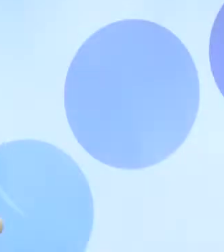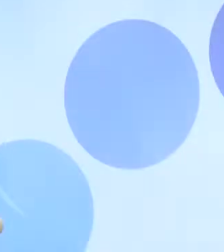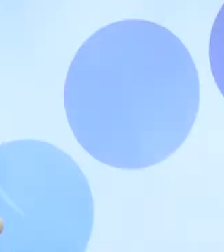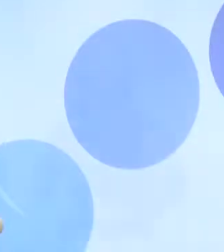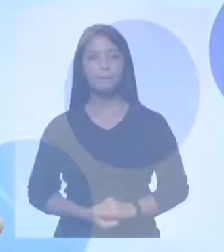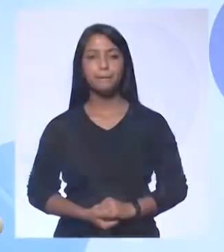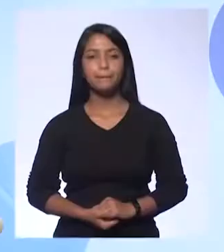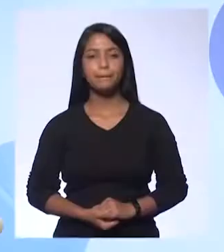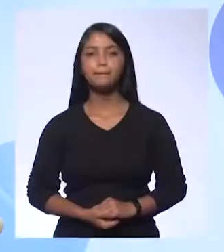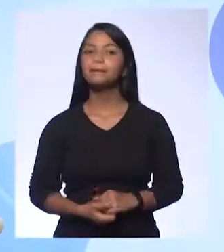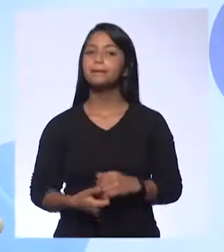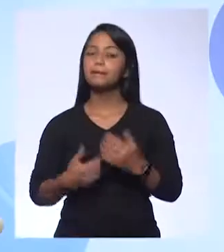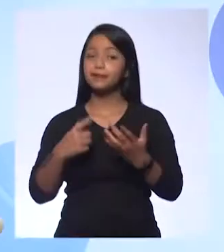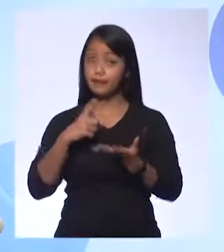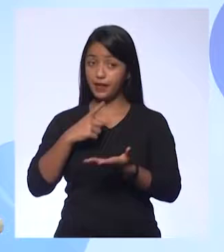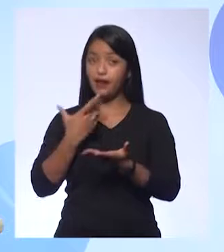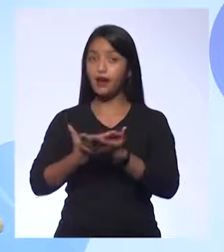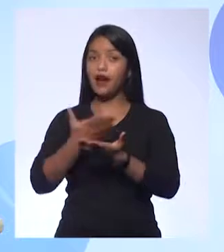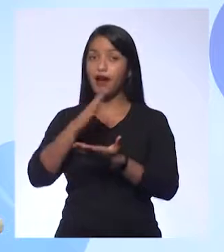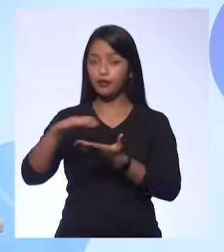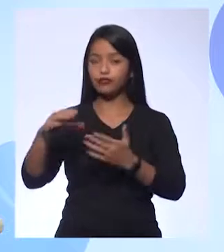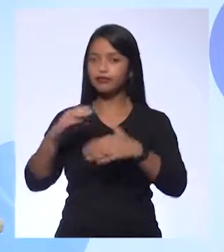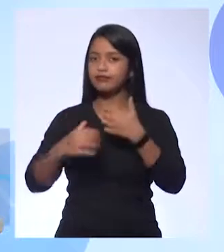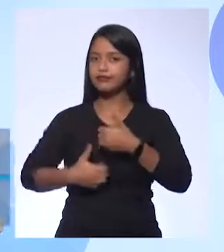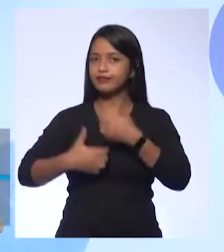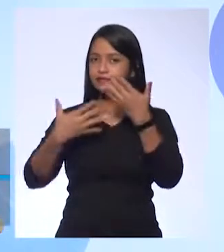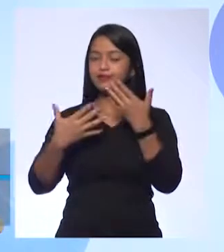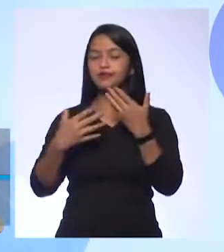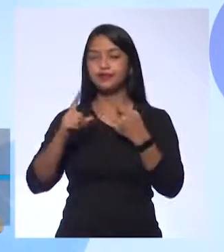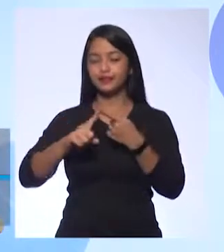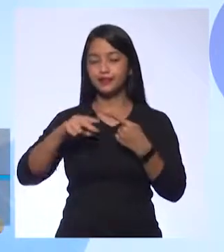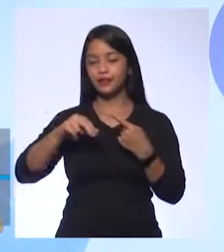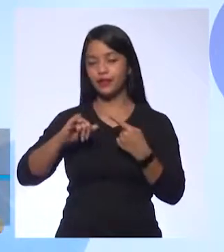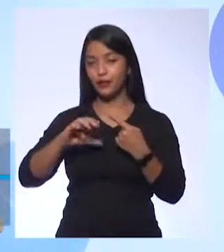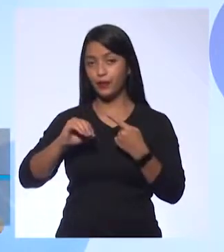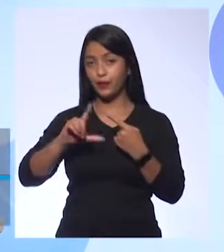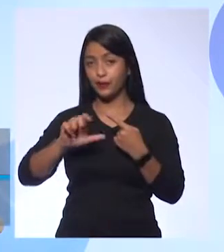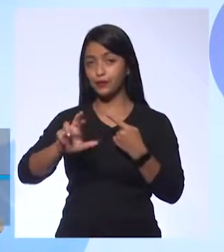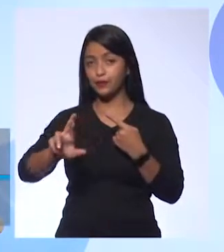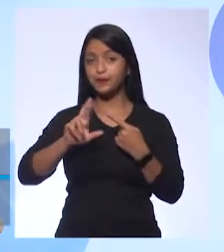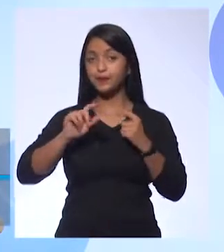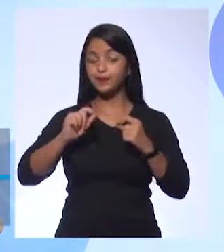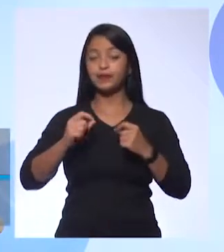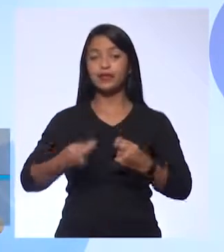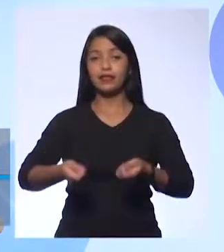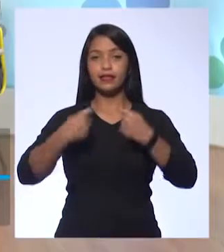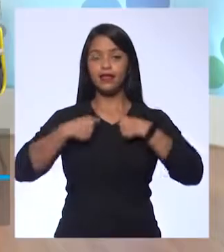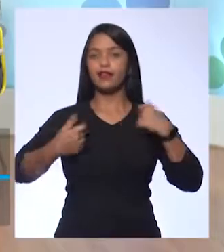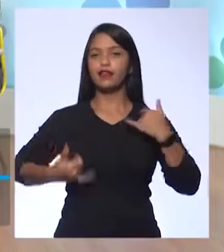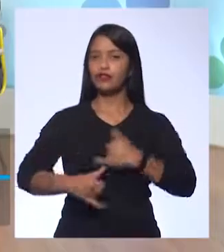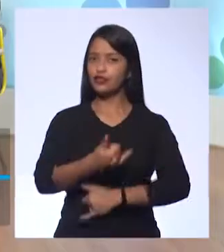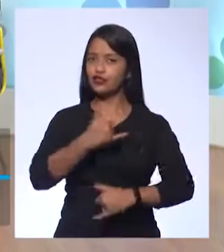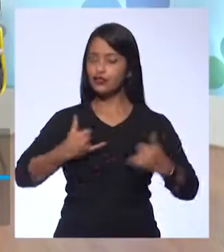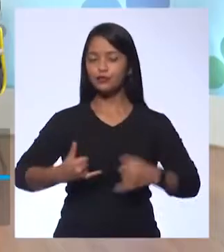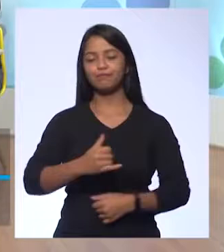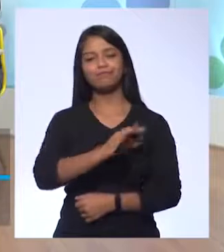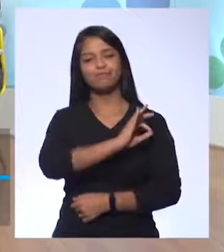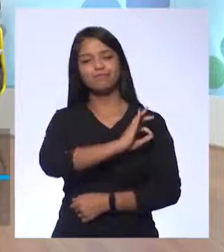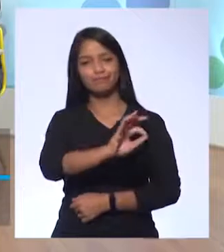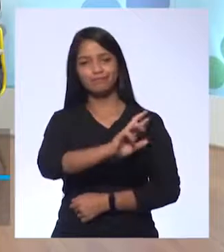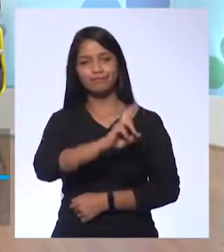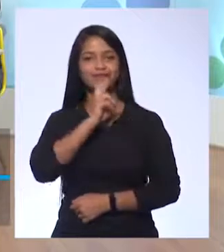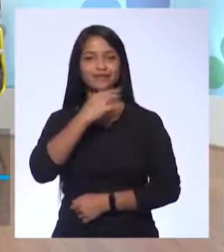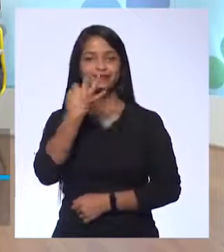Tem participação do aluno aqui. Ó, a Nicole respondeu que é para produzir energia, professor. Oba, já matou. Tem aqui